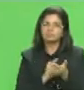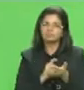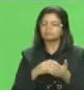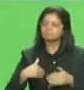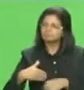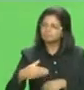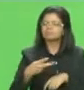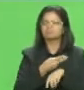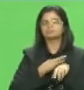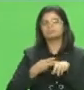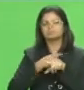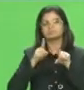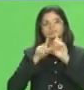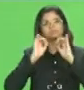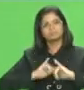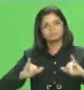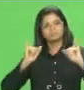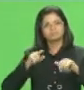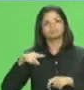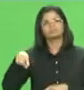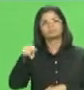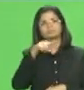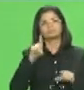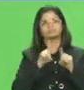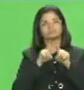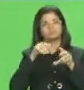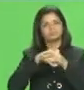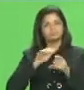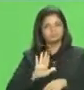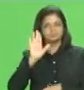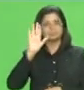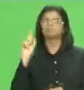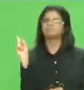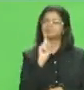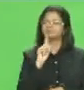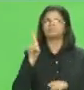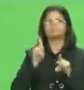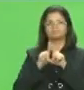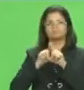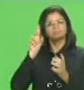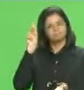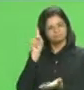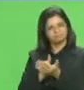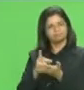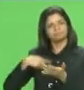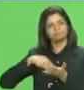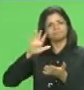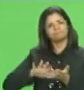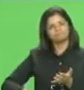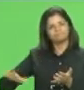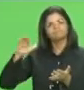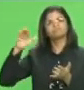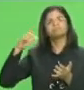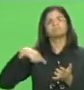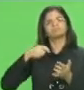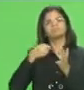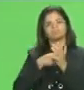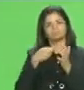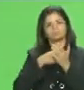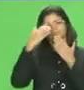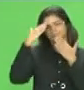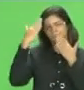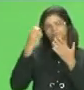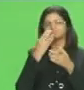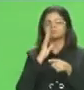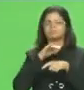prosseguimos, na busca de informar a você, eleitor e não eleitor, da verdade absoluta, que é a nossa obrigação. Muito